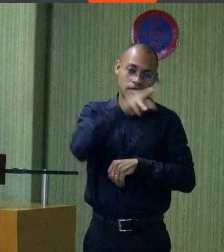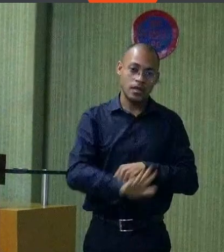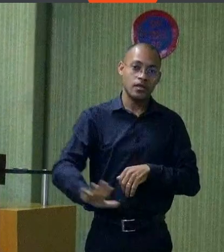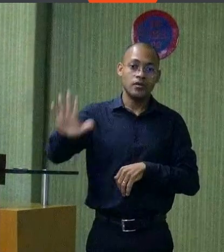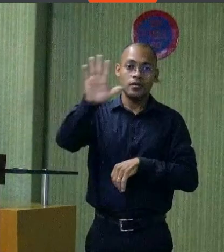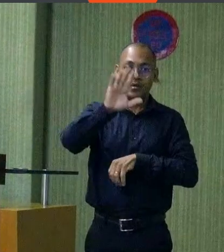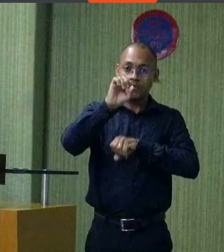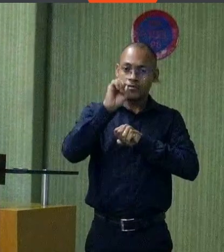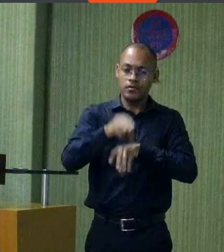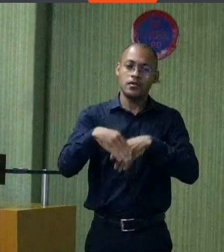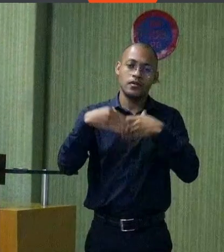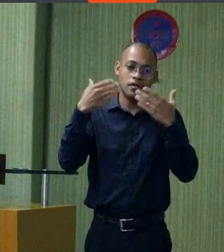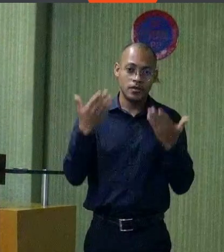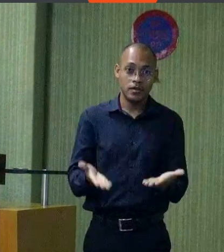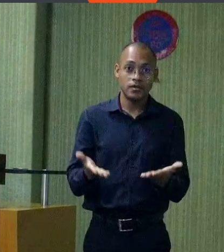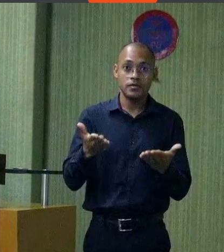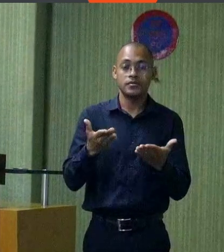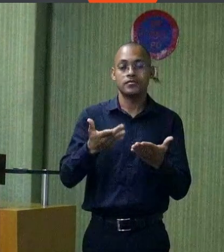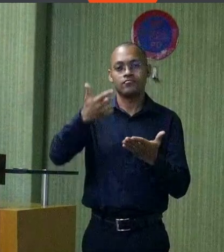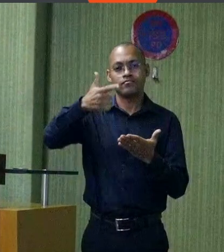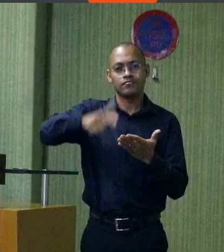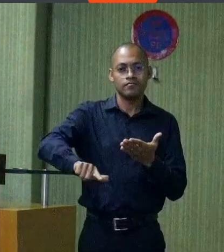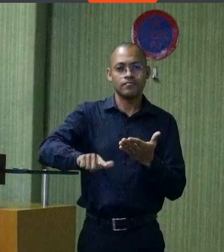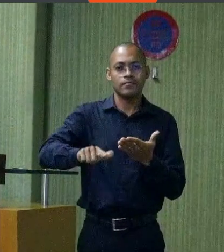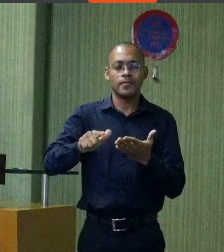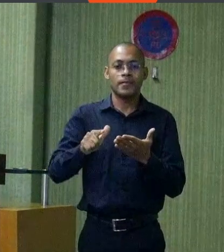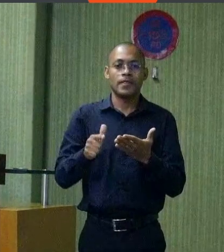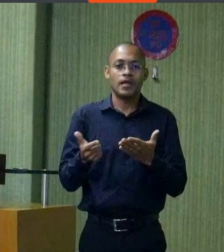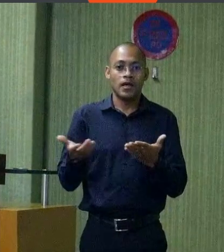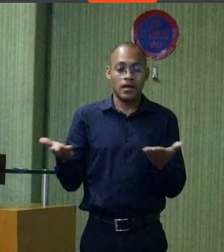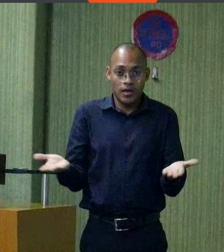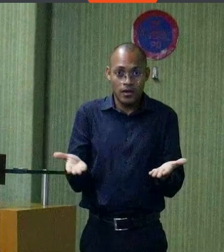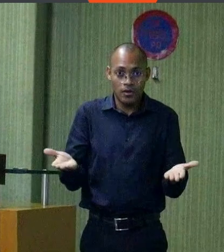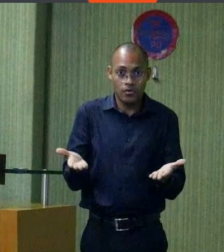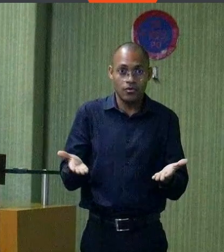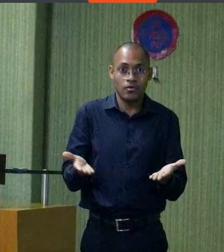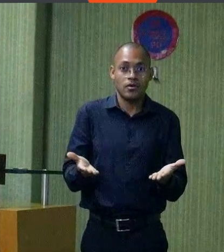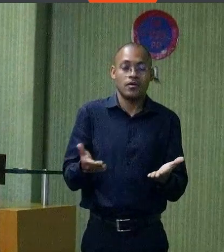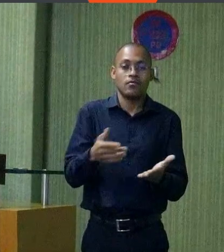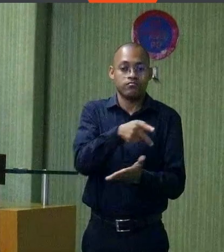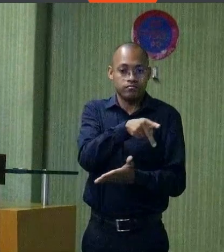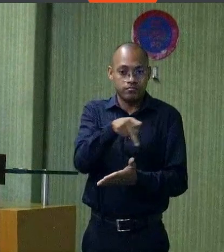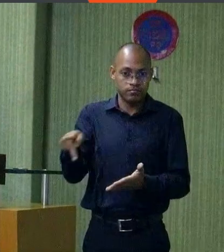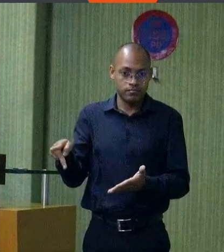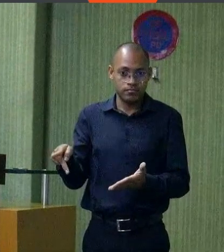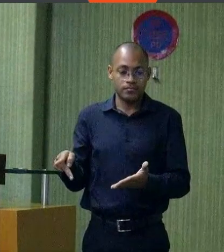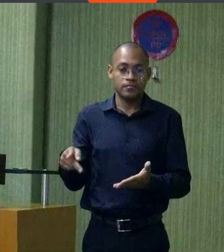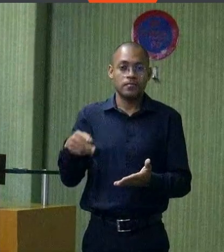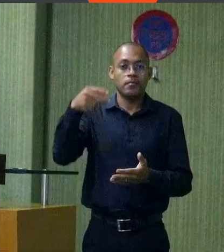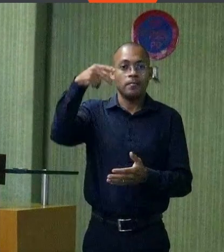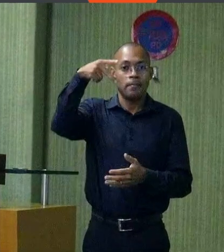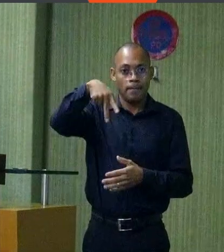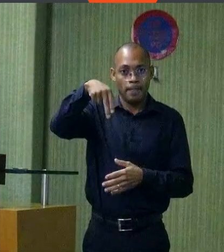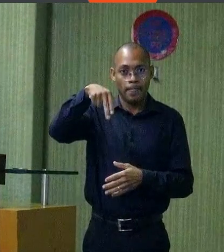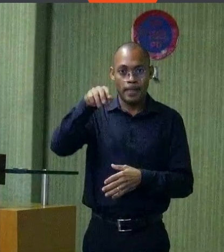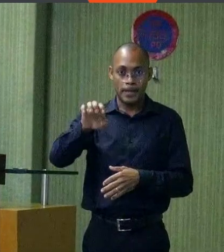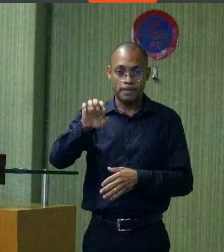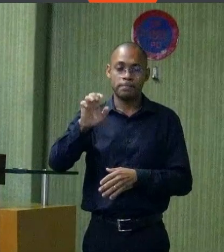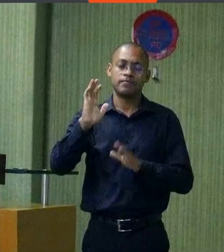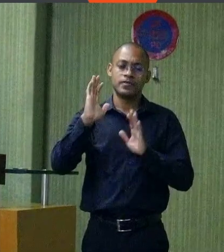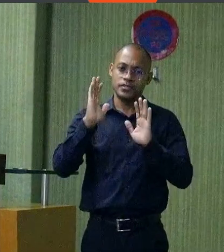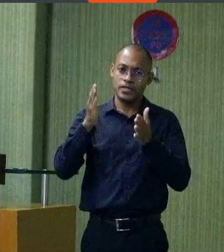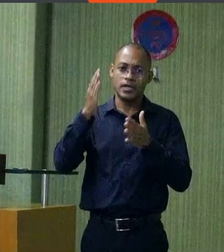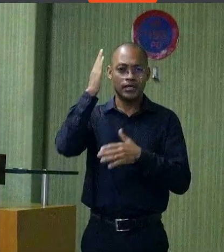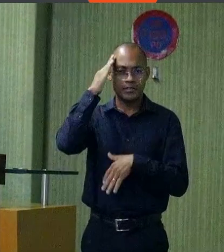repete de certa forma uma disposição que está no atual eh projeto no atual pne a gente sabe que já hou